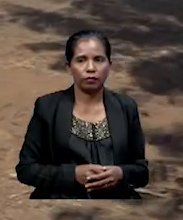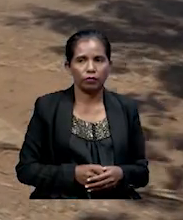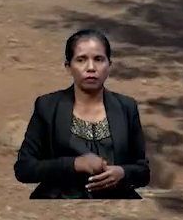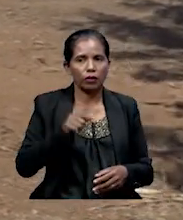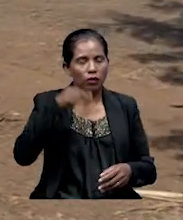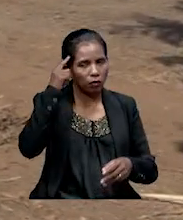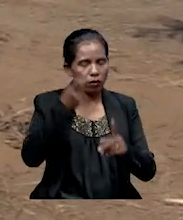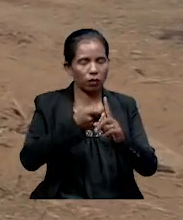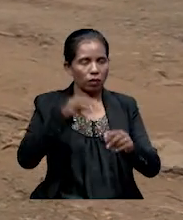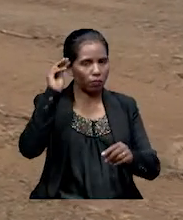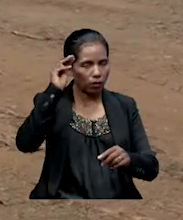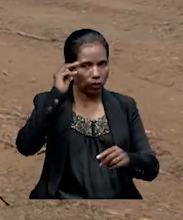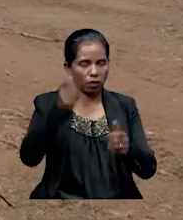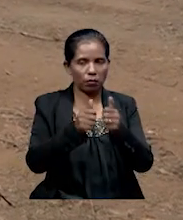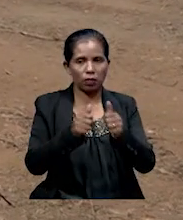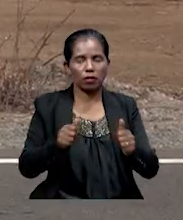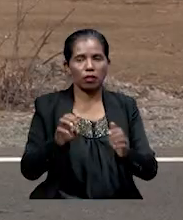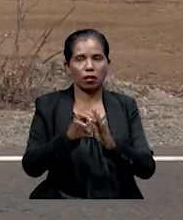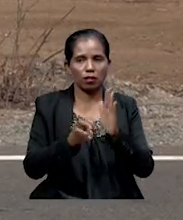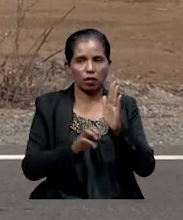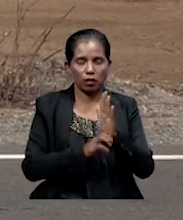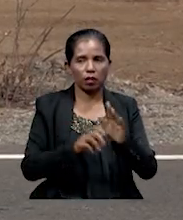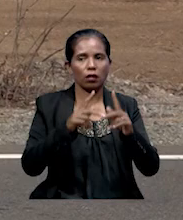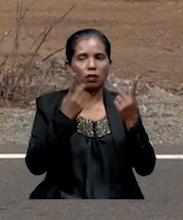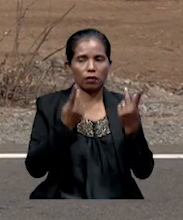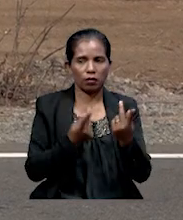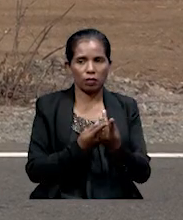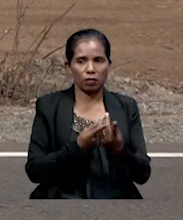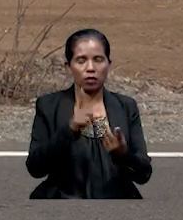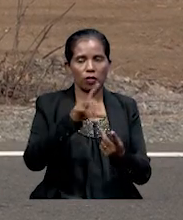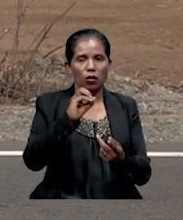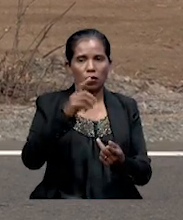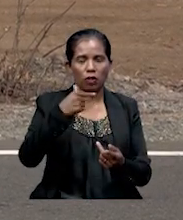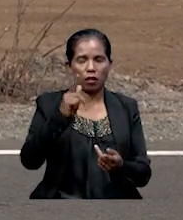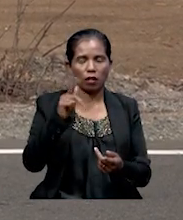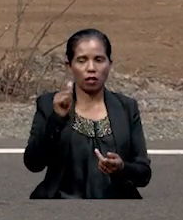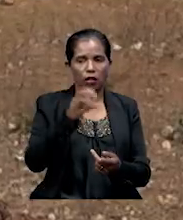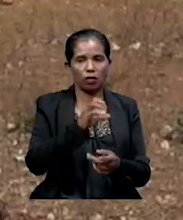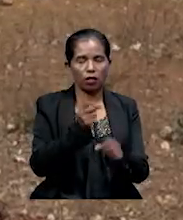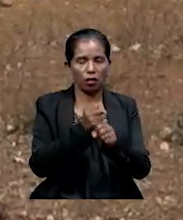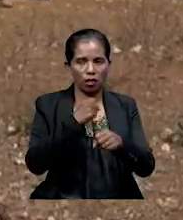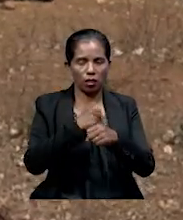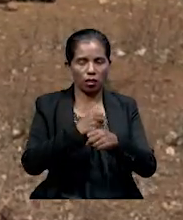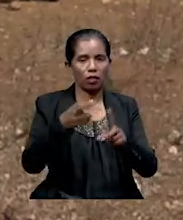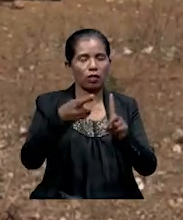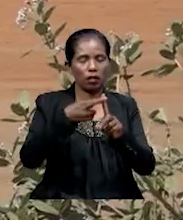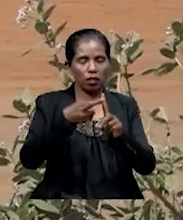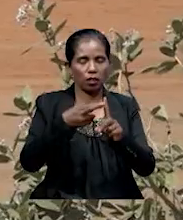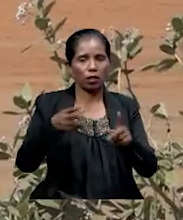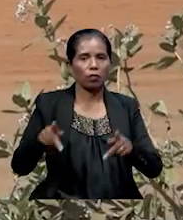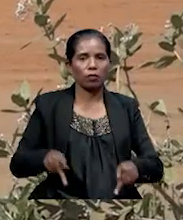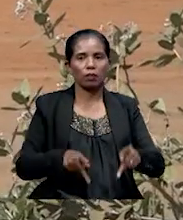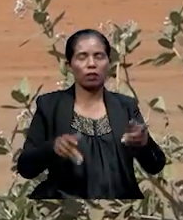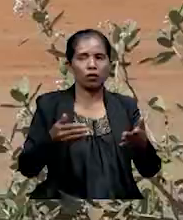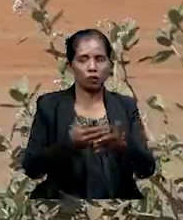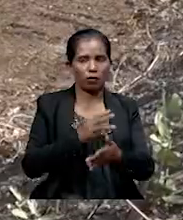Governo e o Ministério da Administração Estatal contratam na companhia local dela Unipessoal onde constrói cemitério público Fon Metinaro,